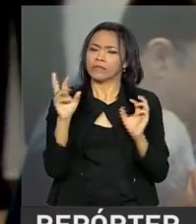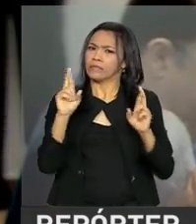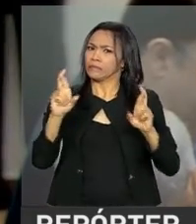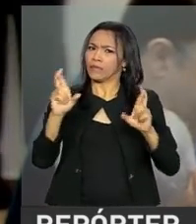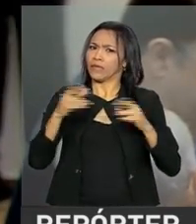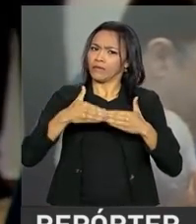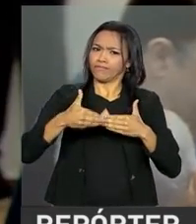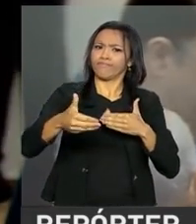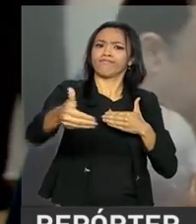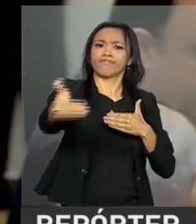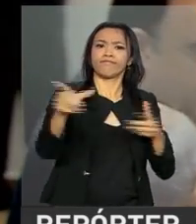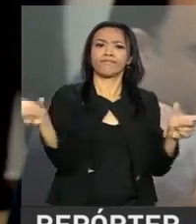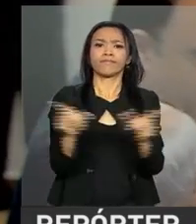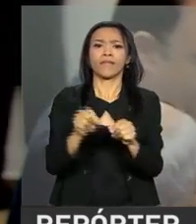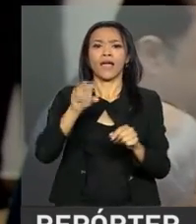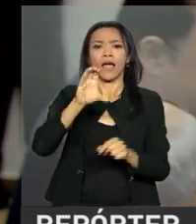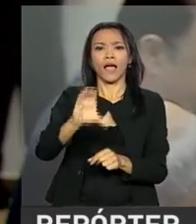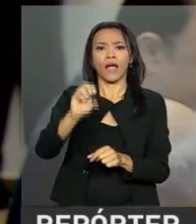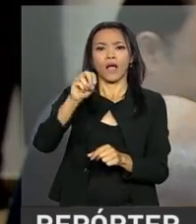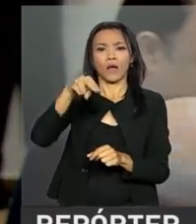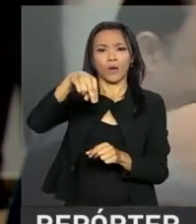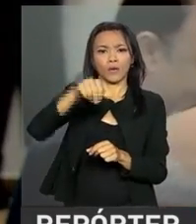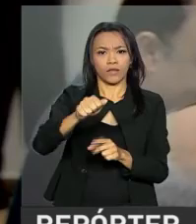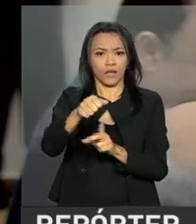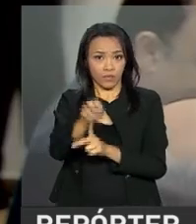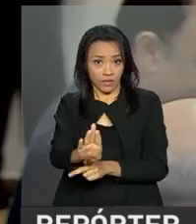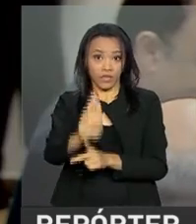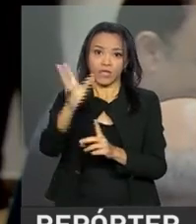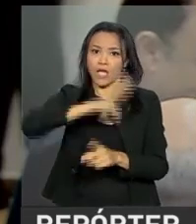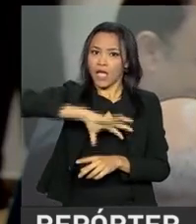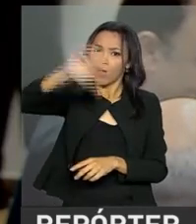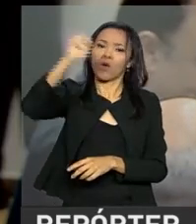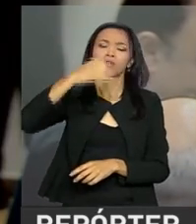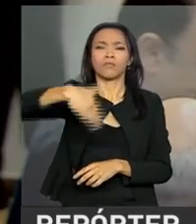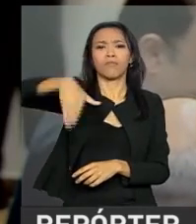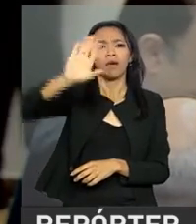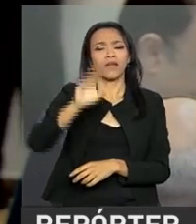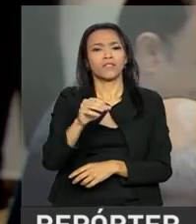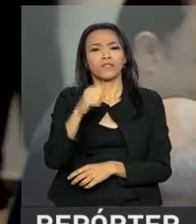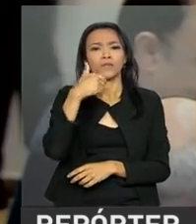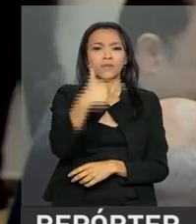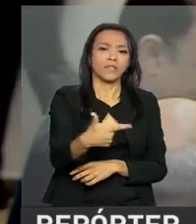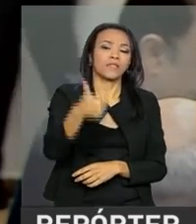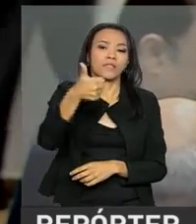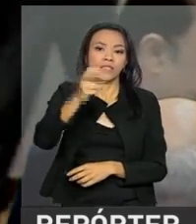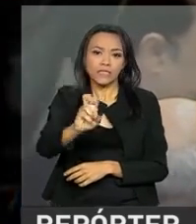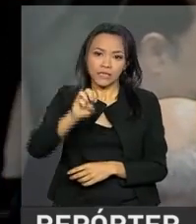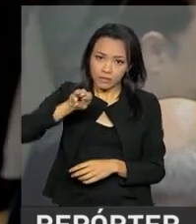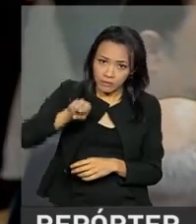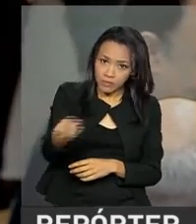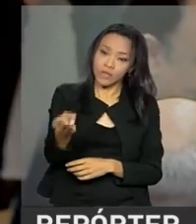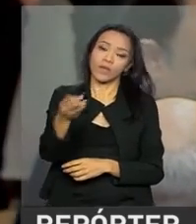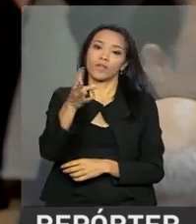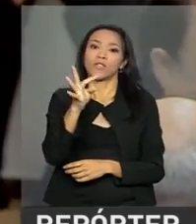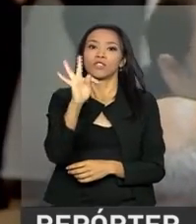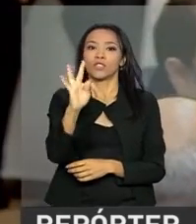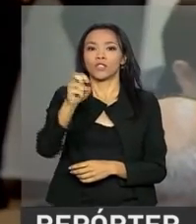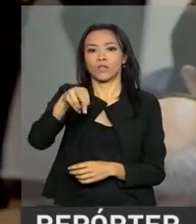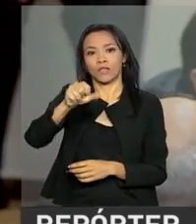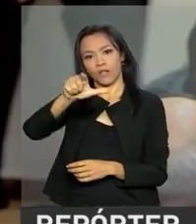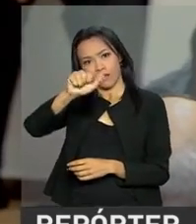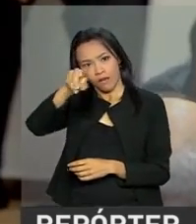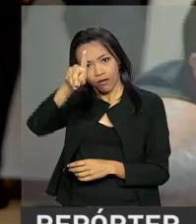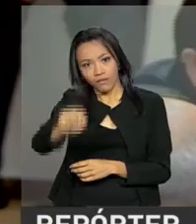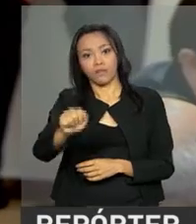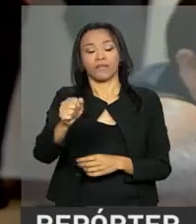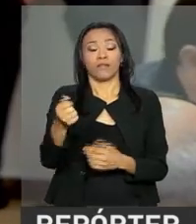de Abastecimento, a Conab, é uma produção recorde de mais de 215 milhões de toneladas. Os números